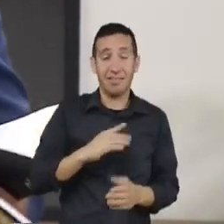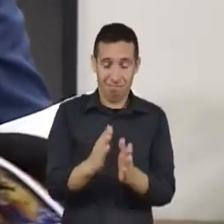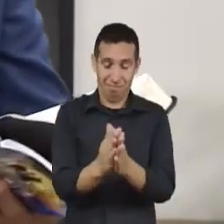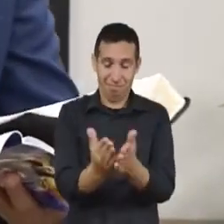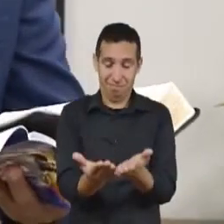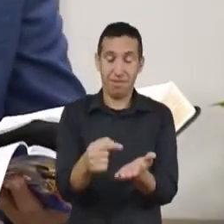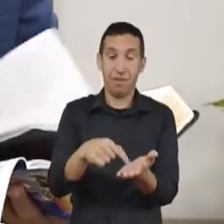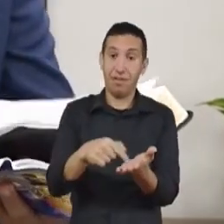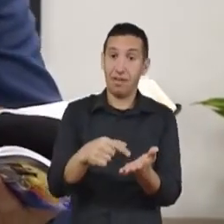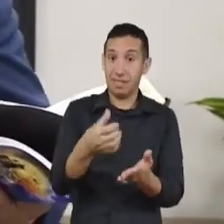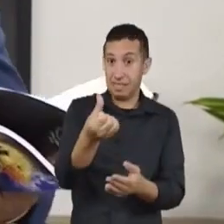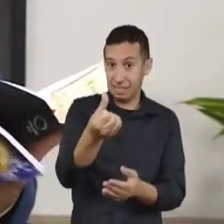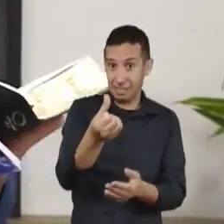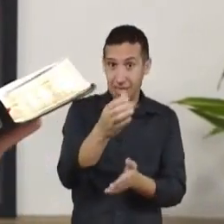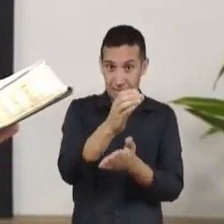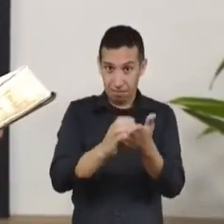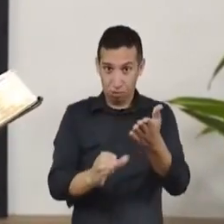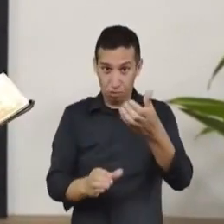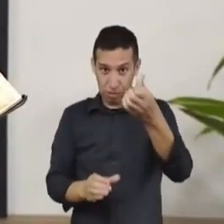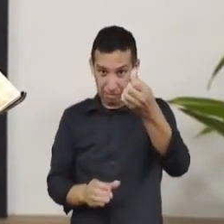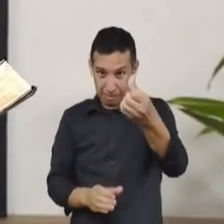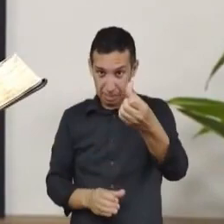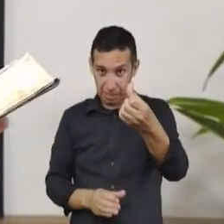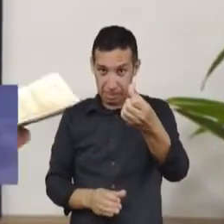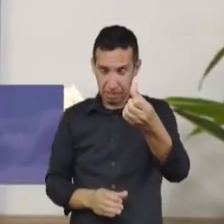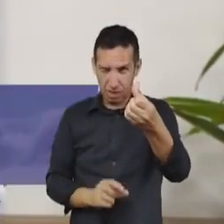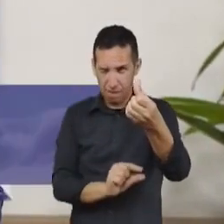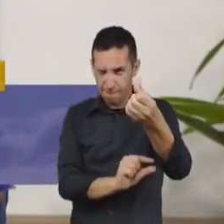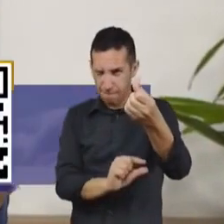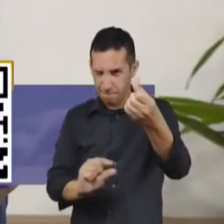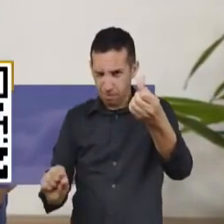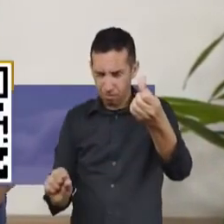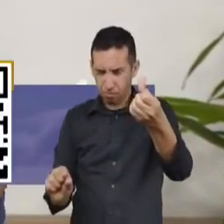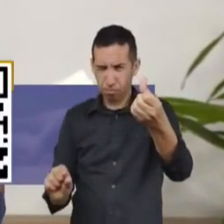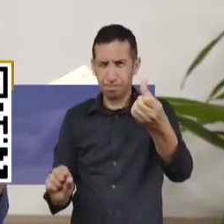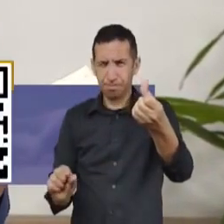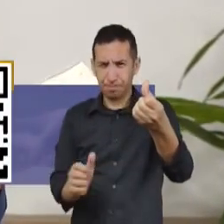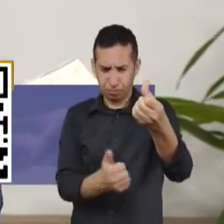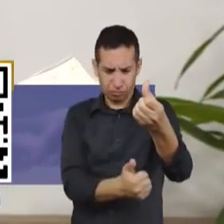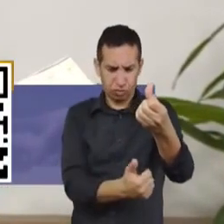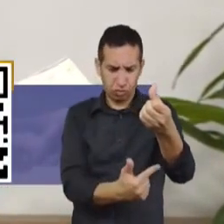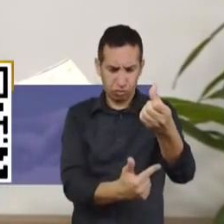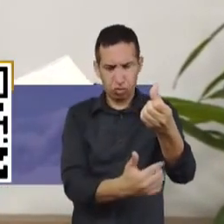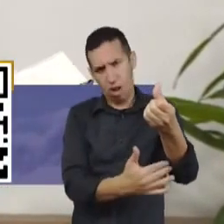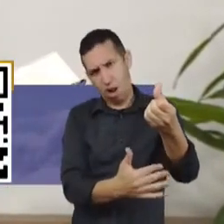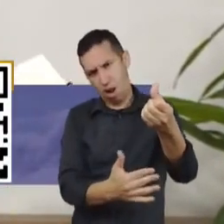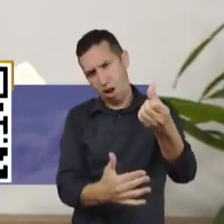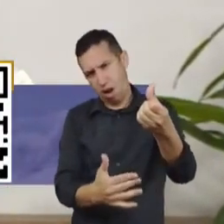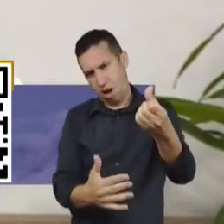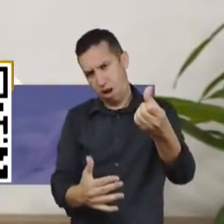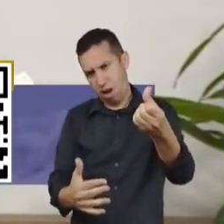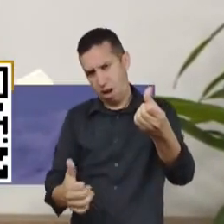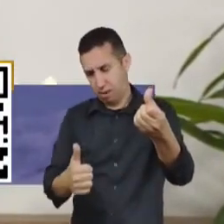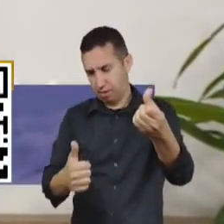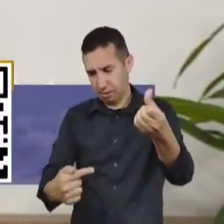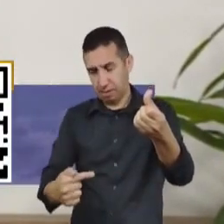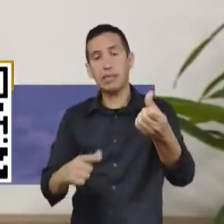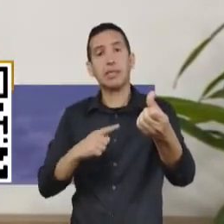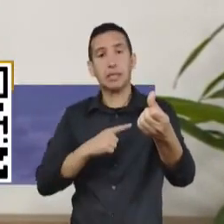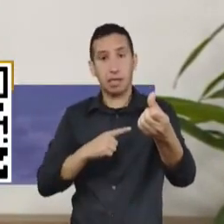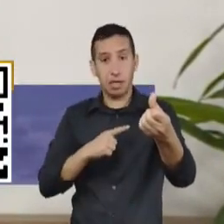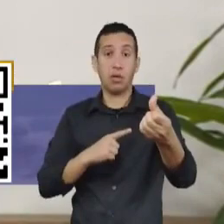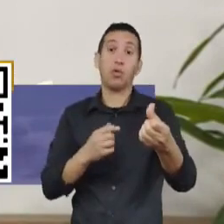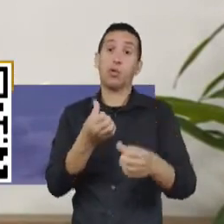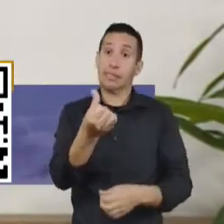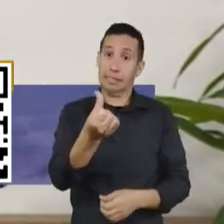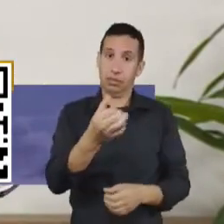tem o sexto selo a partir do capítulo 6 dos versos 12 até o 17 você tem